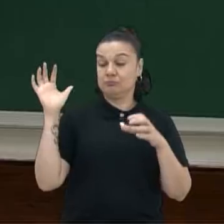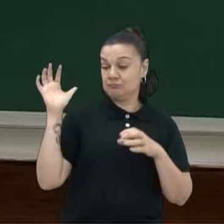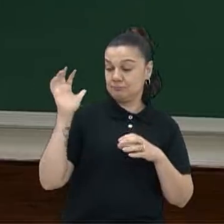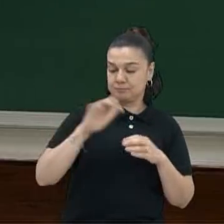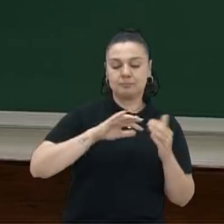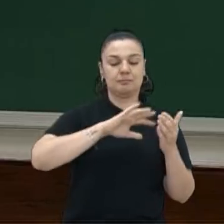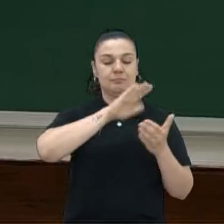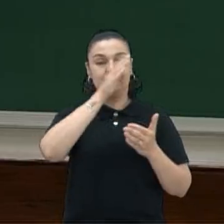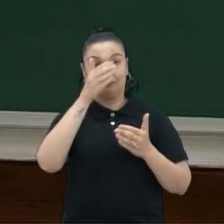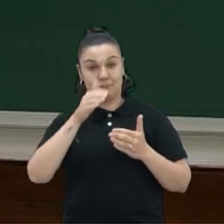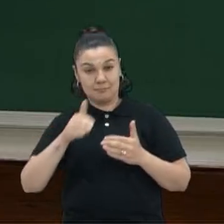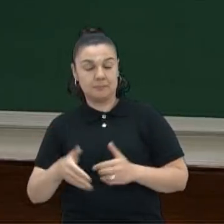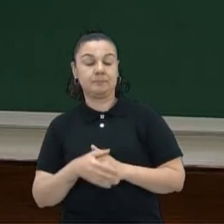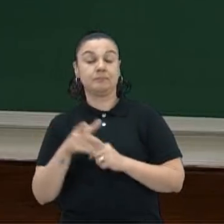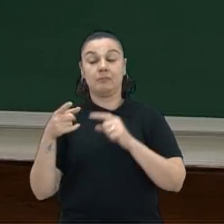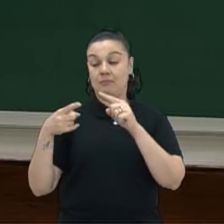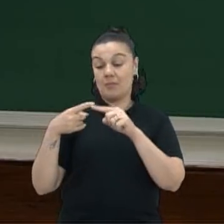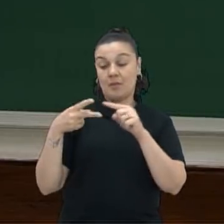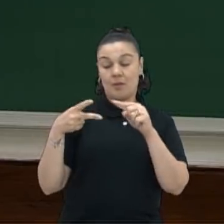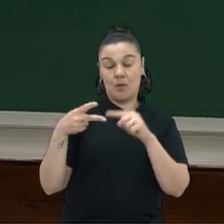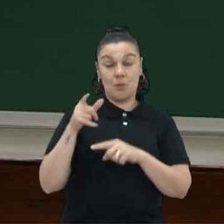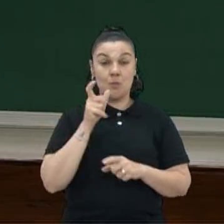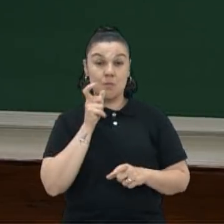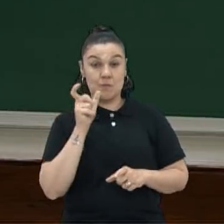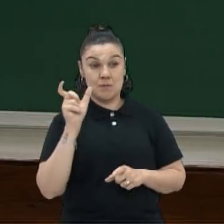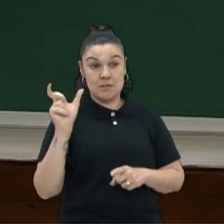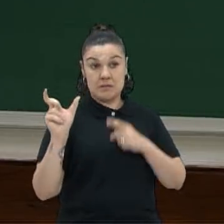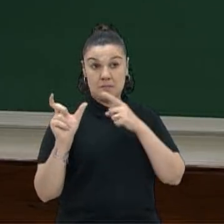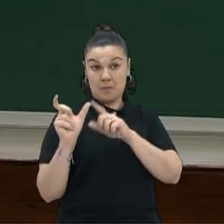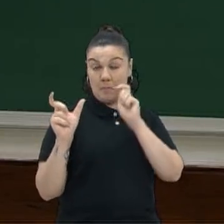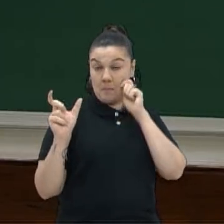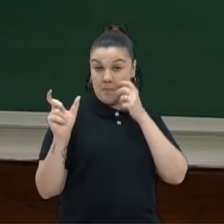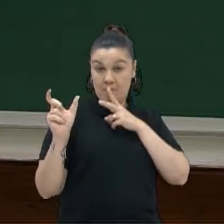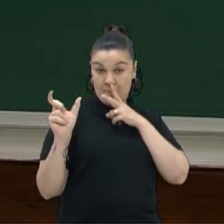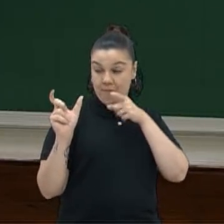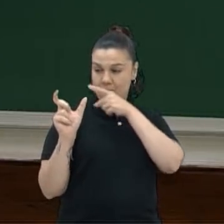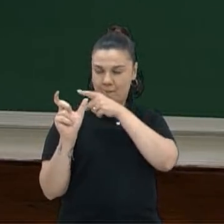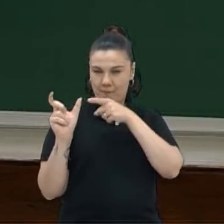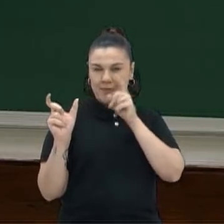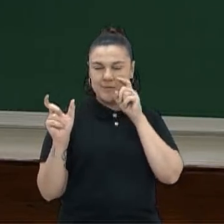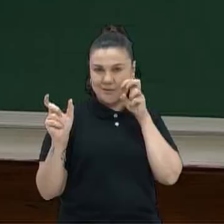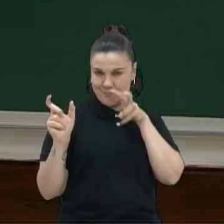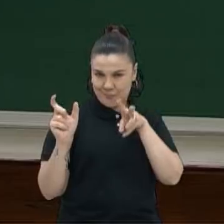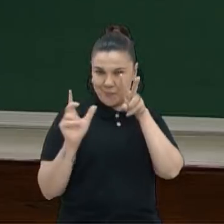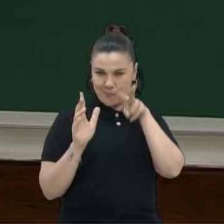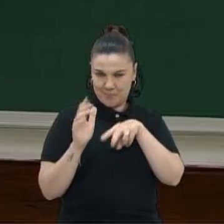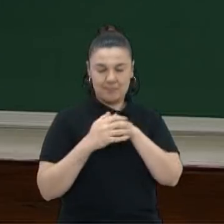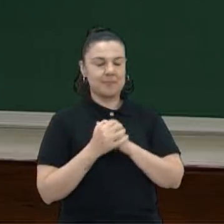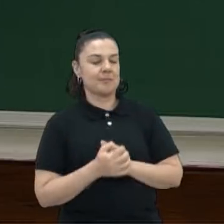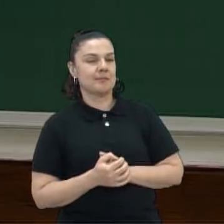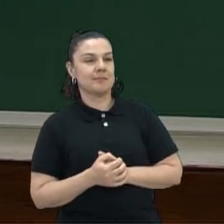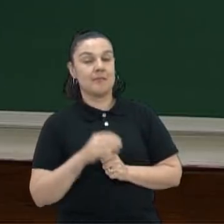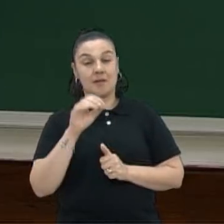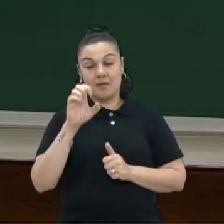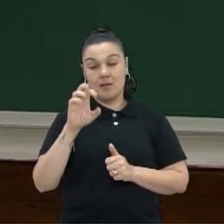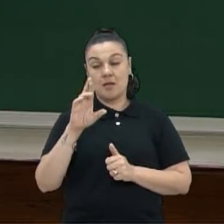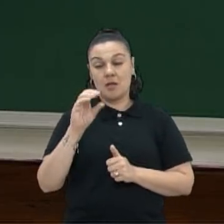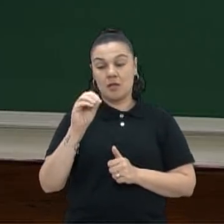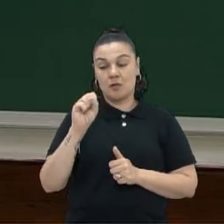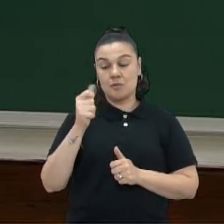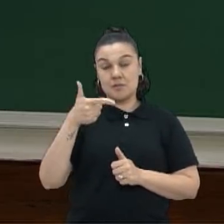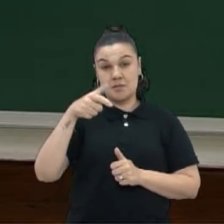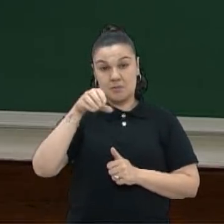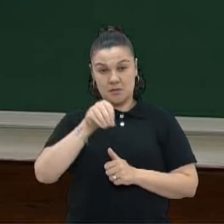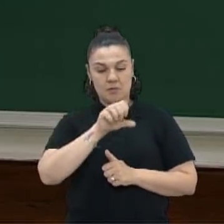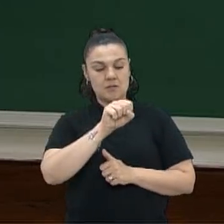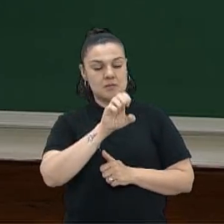nosso relevo. Tem duas palavrinhas que estão em negrito ali no texto que eu acabei de ler para vocês: erosão e